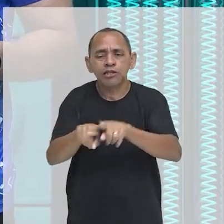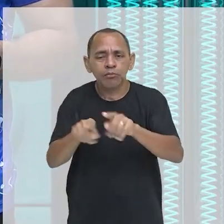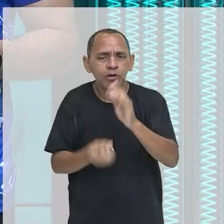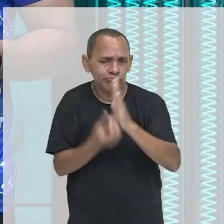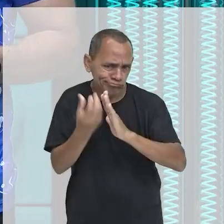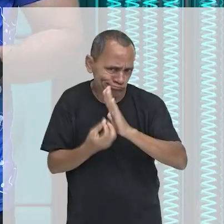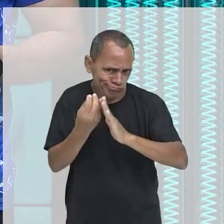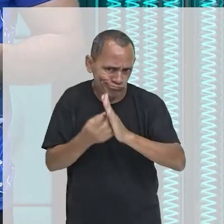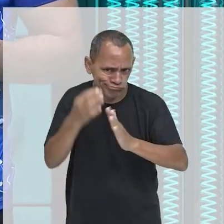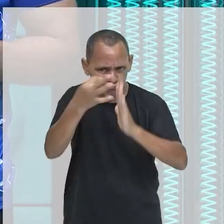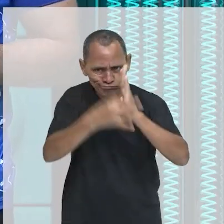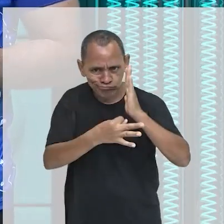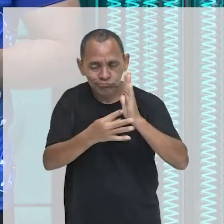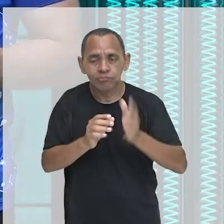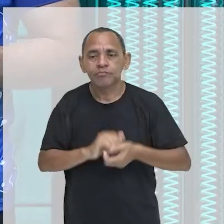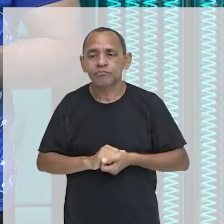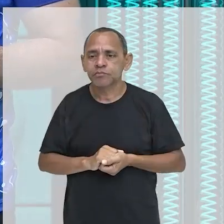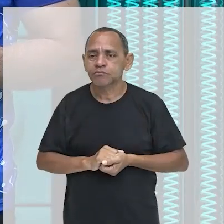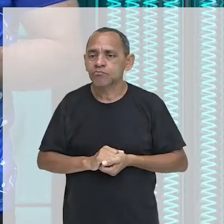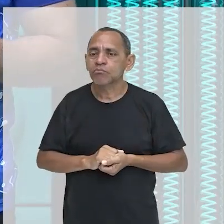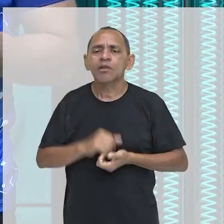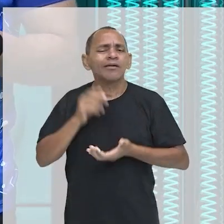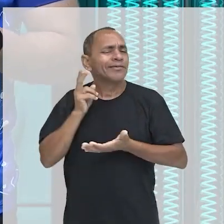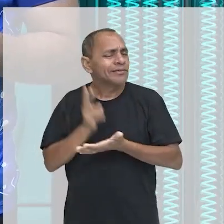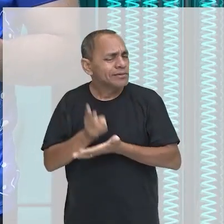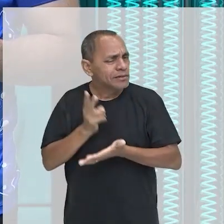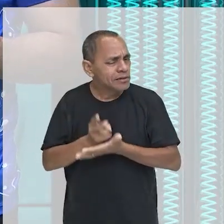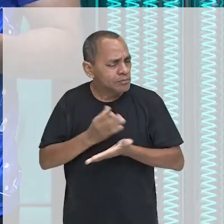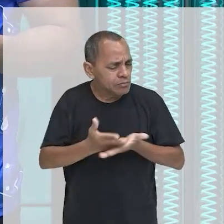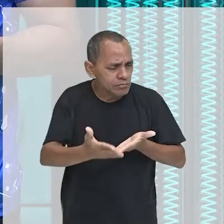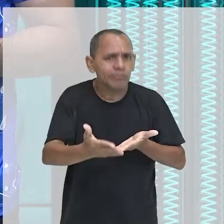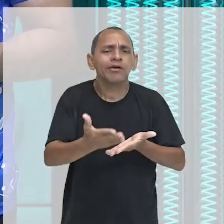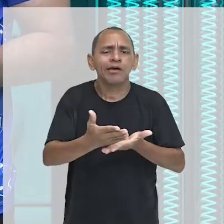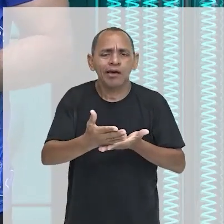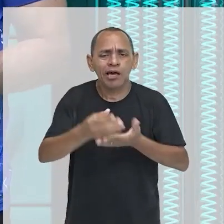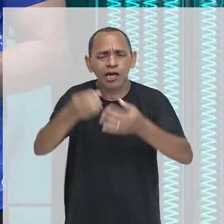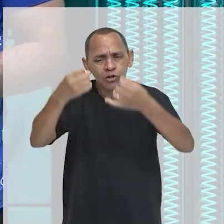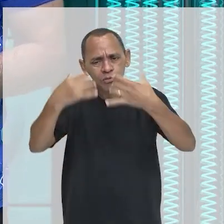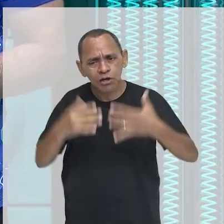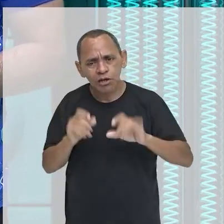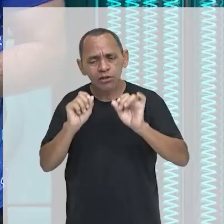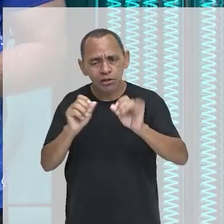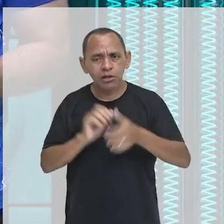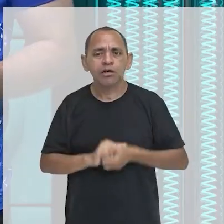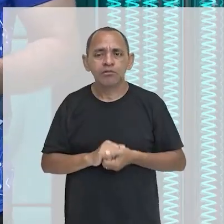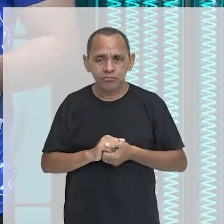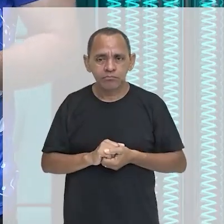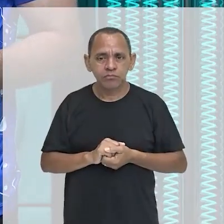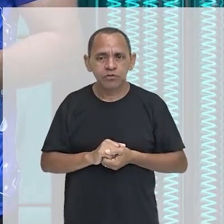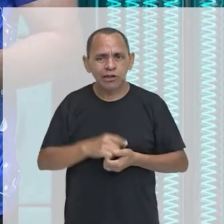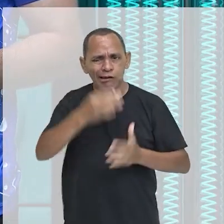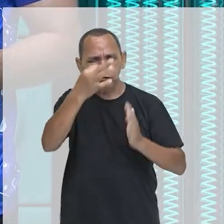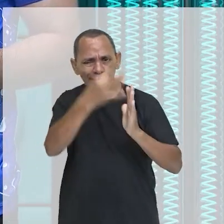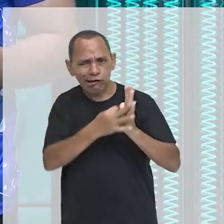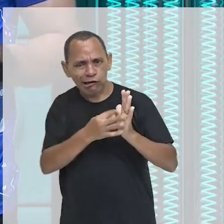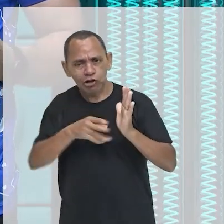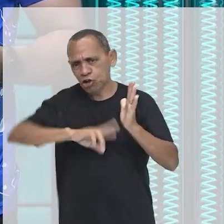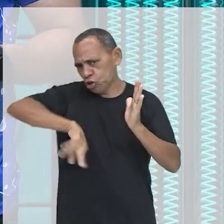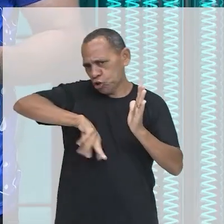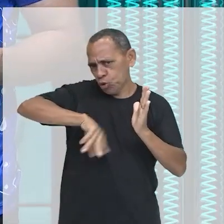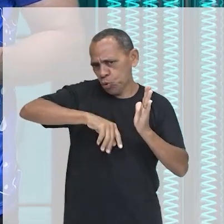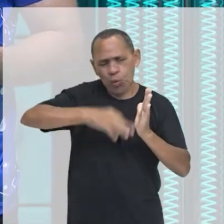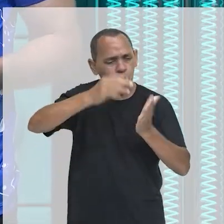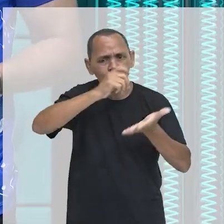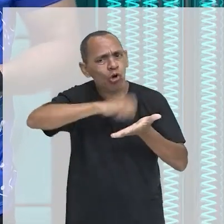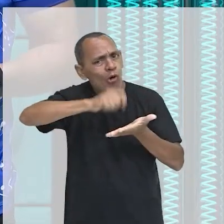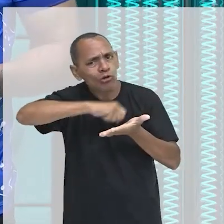produzir textos. A gente sempre inicia falando, né, que texto não é só aquele que a gente escreve. Toda a produção, né,